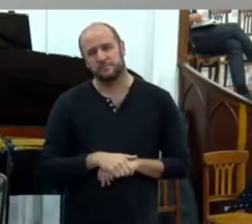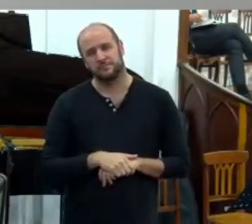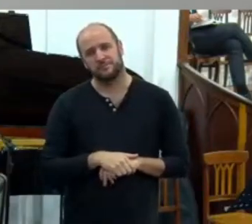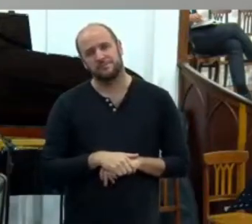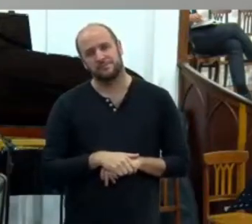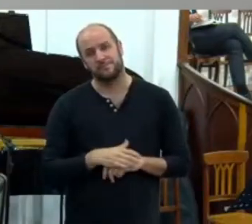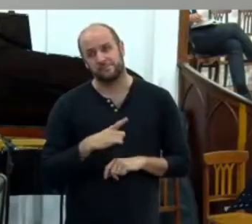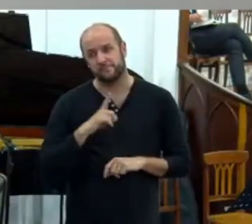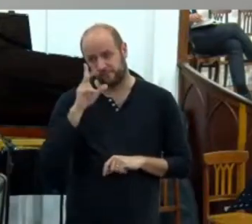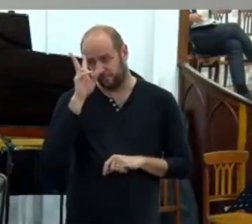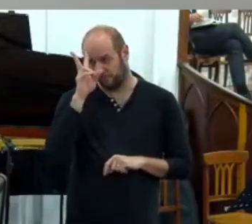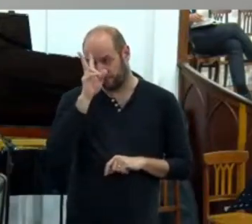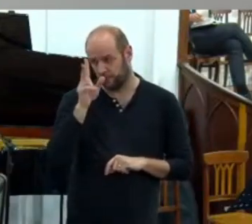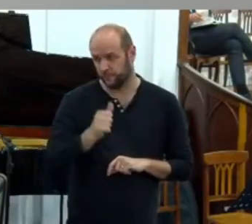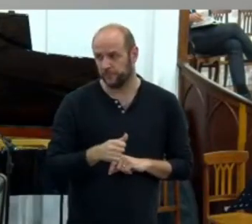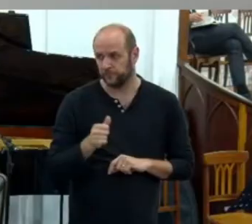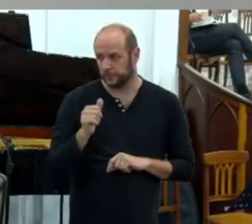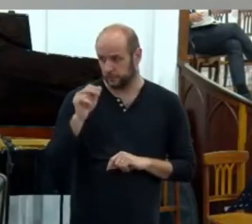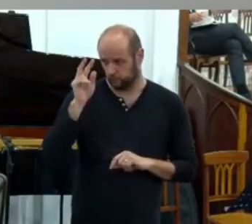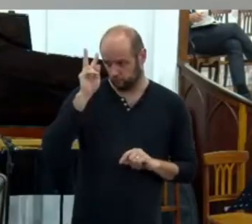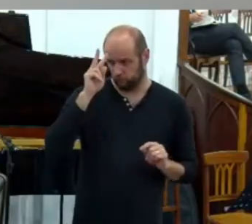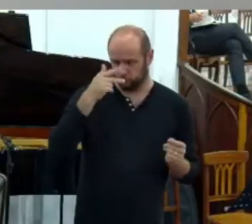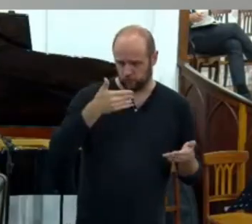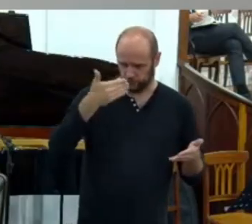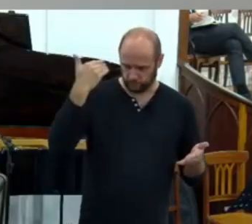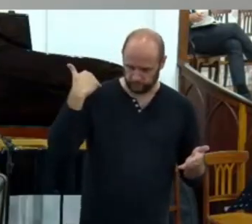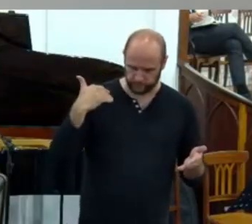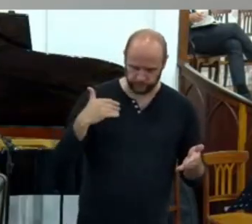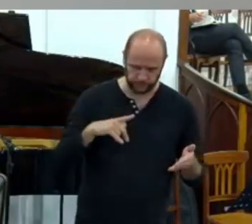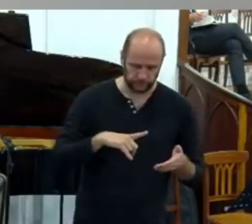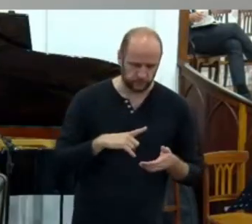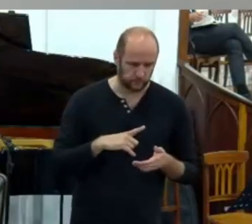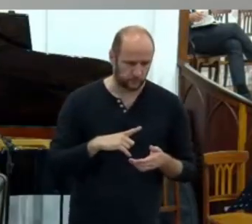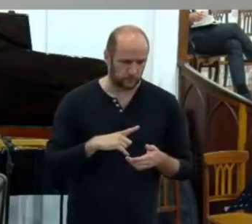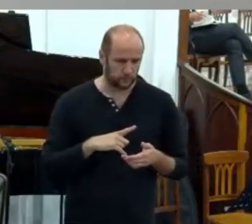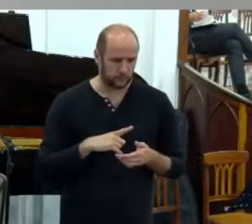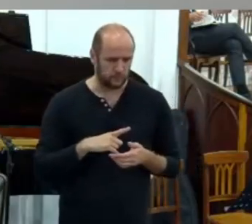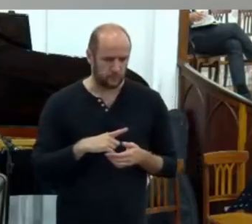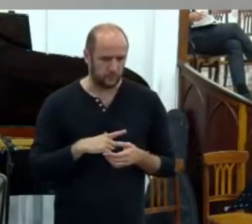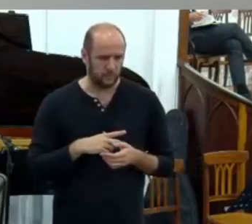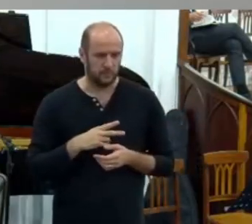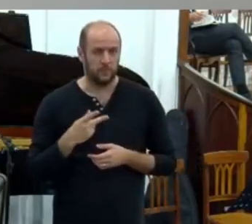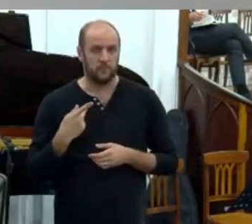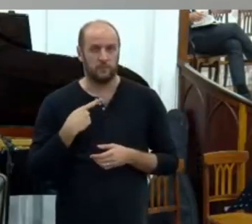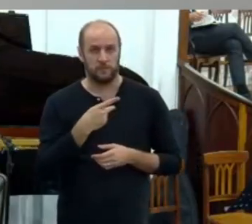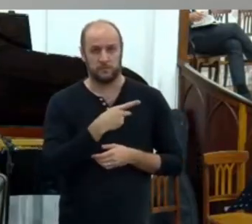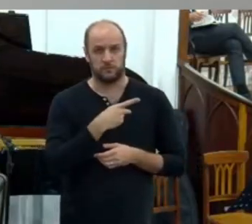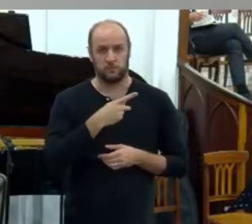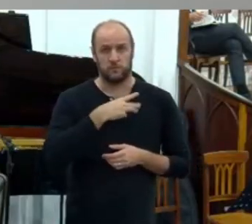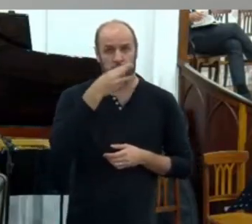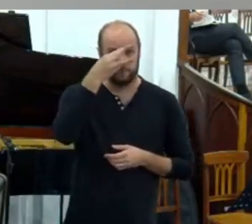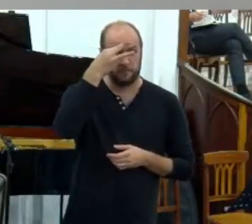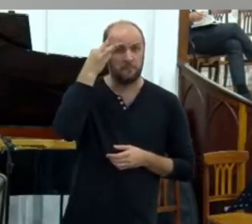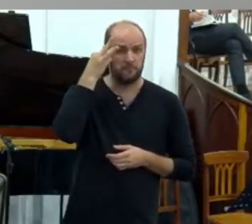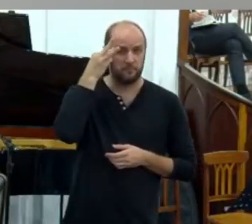Eu me recordo, queridos, uma história que foi compartilhada pelo nosso irmão, reverendo Mauro